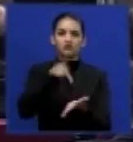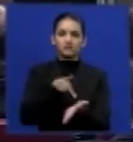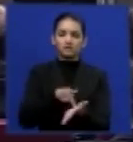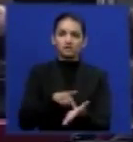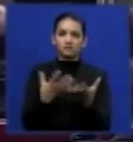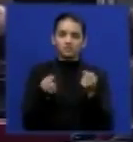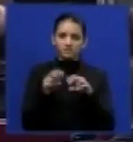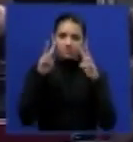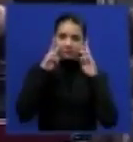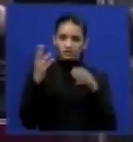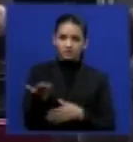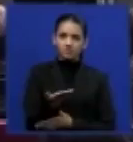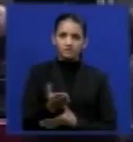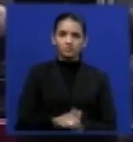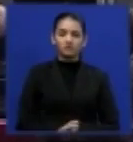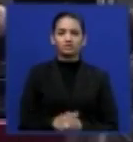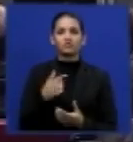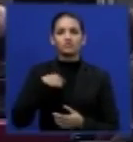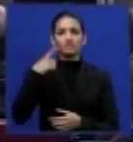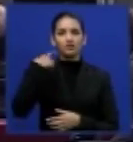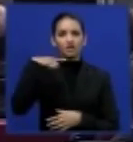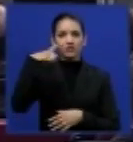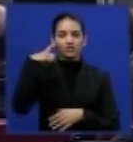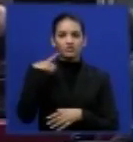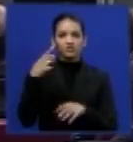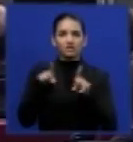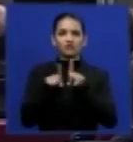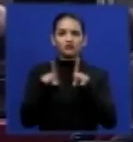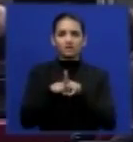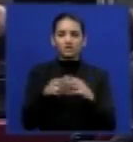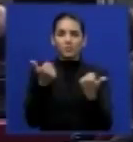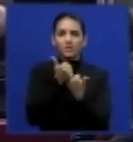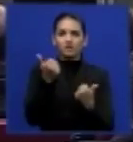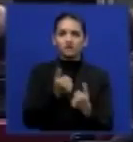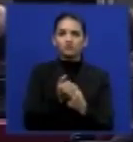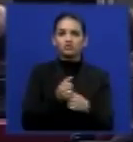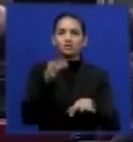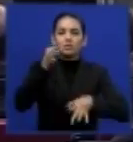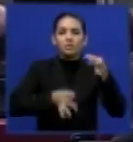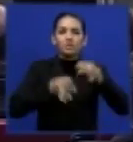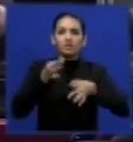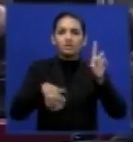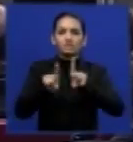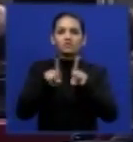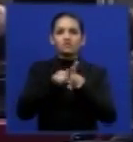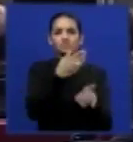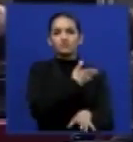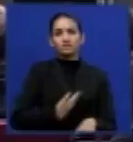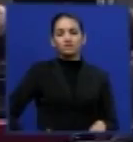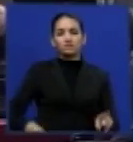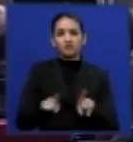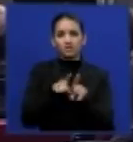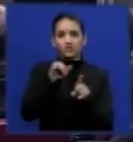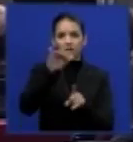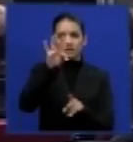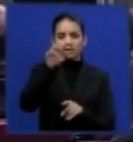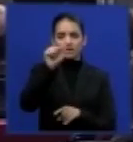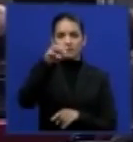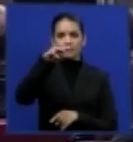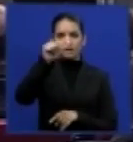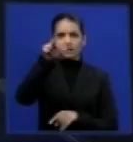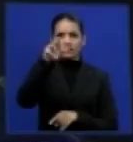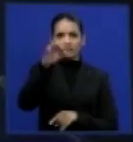senhor Advogado Geral da União senhor subprocurador Geral da República senhor Ministro o o Itamarati o ministério das